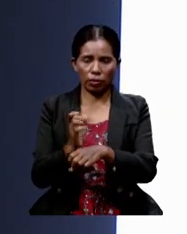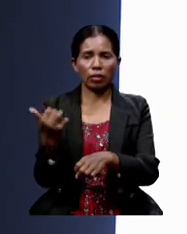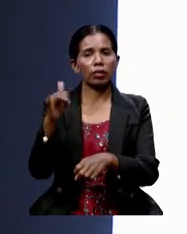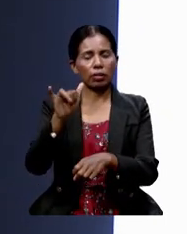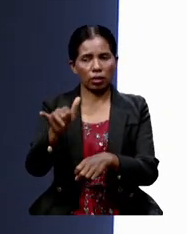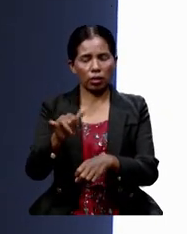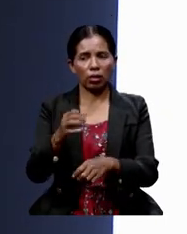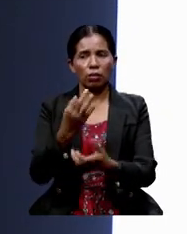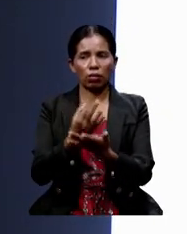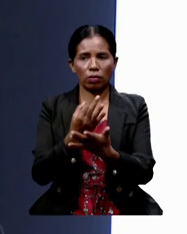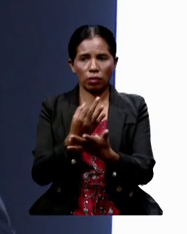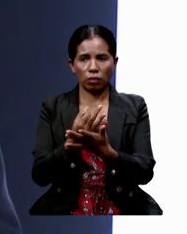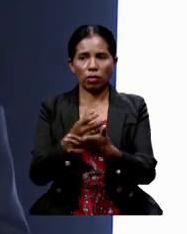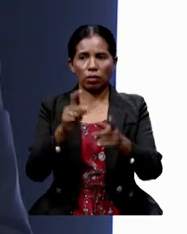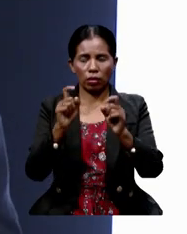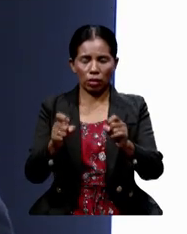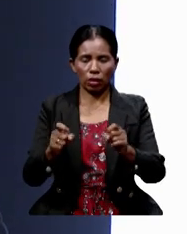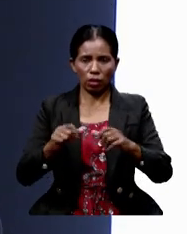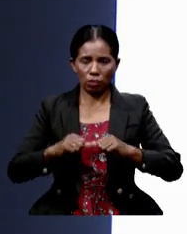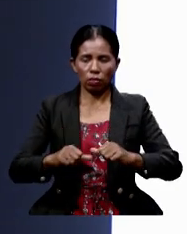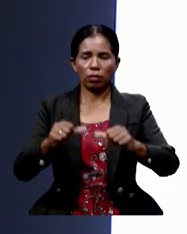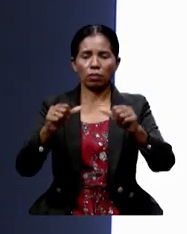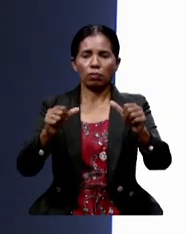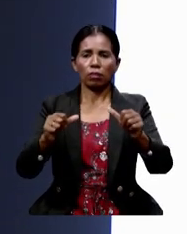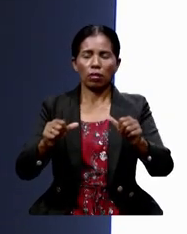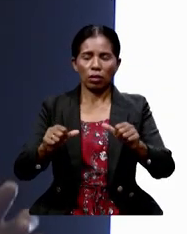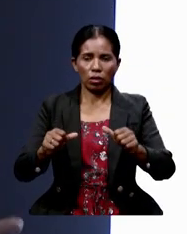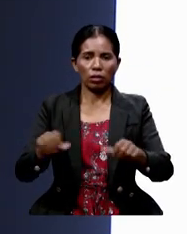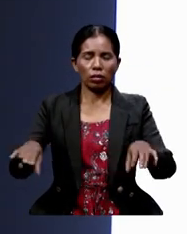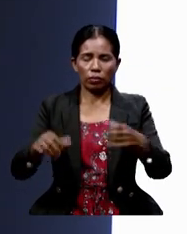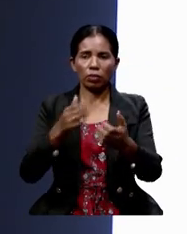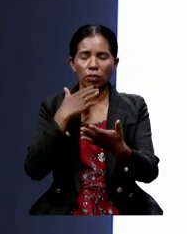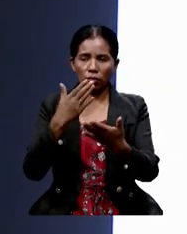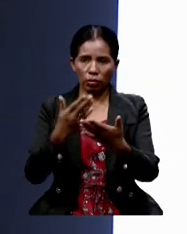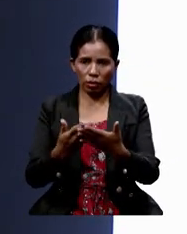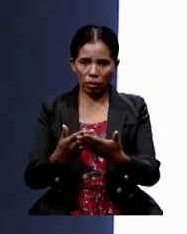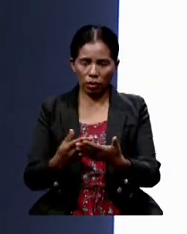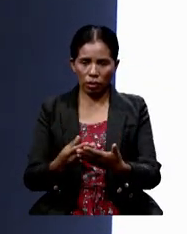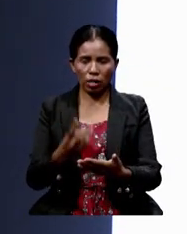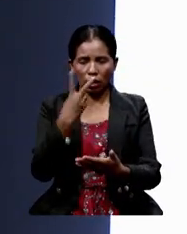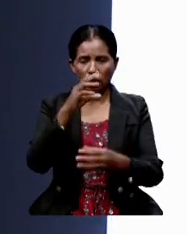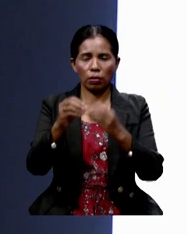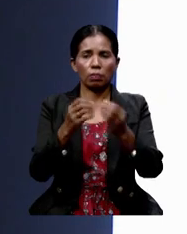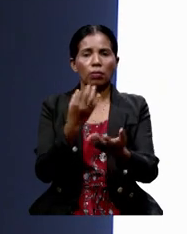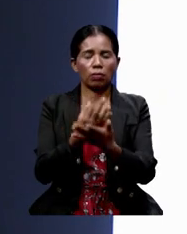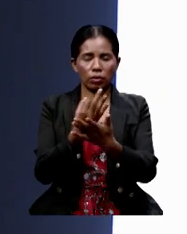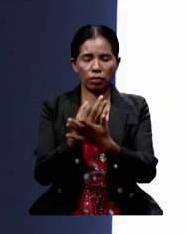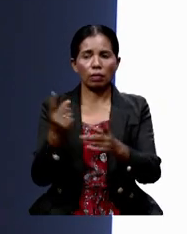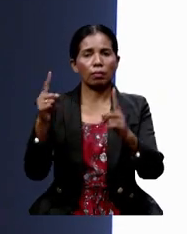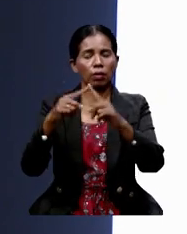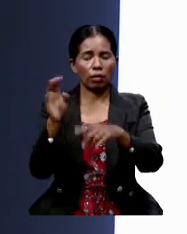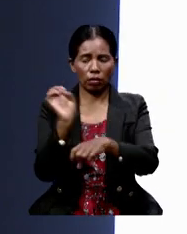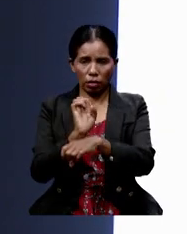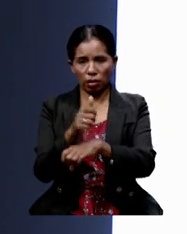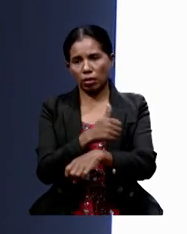financeiro tem que funcionar eficiente, o dia onde canaliza fundos para a economia, e a parte ser